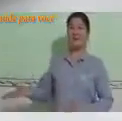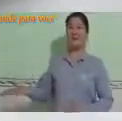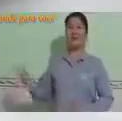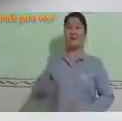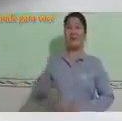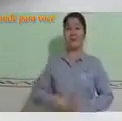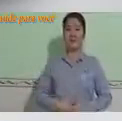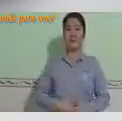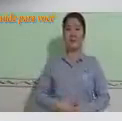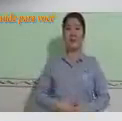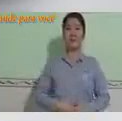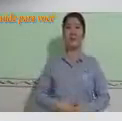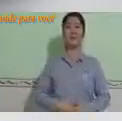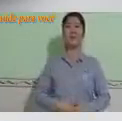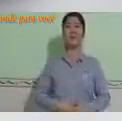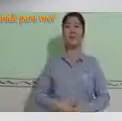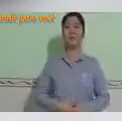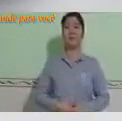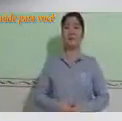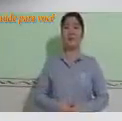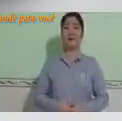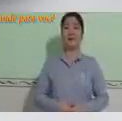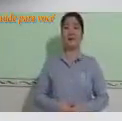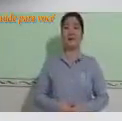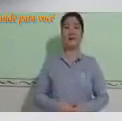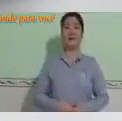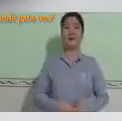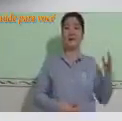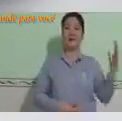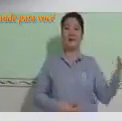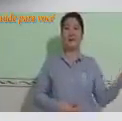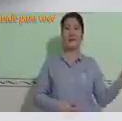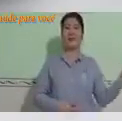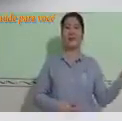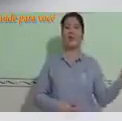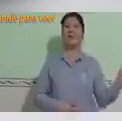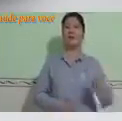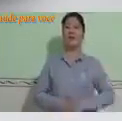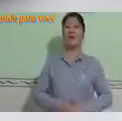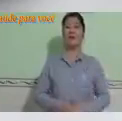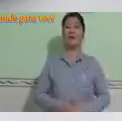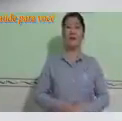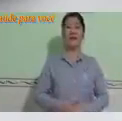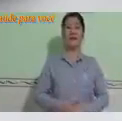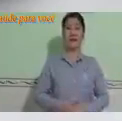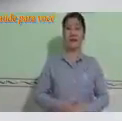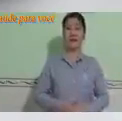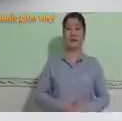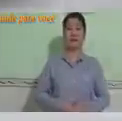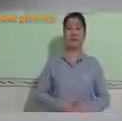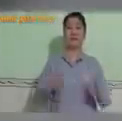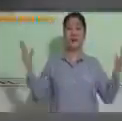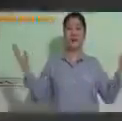ajuda a tratar a dor de garganta, pois tem propriedades antibióticas e anti-inflamatórias, ponto e vírgula. Tomar chá de gengibre para